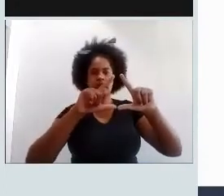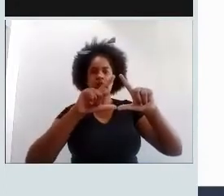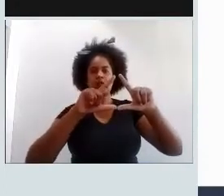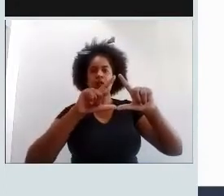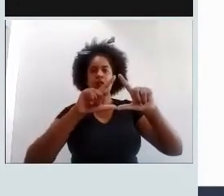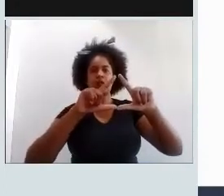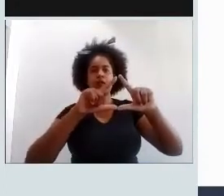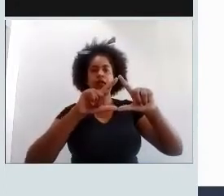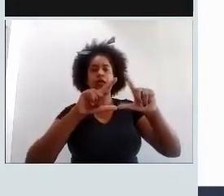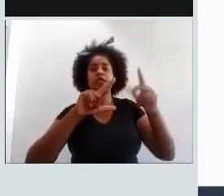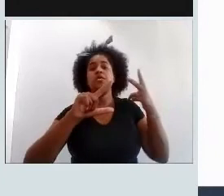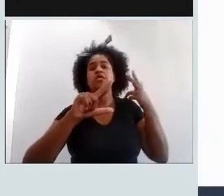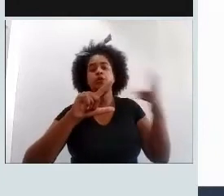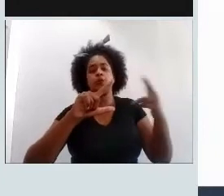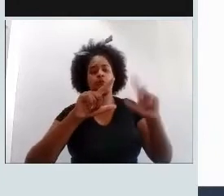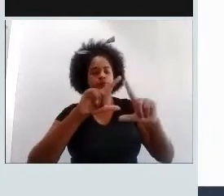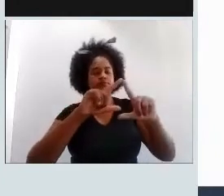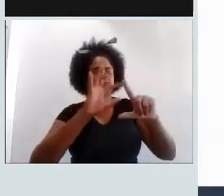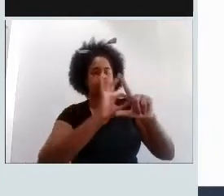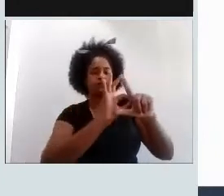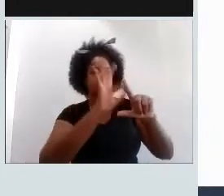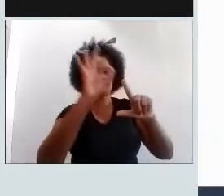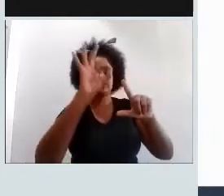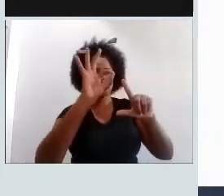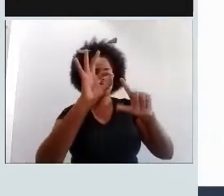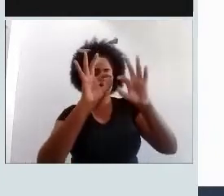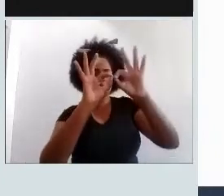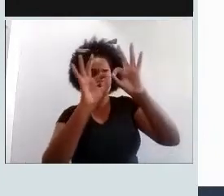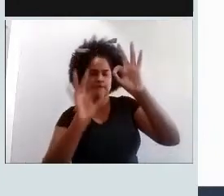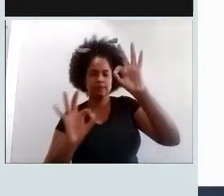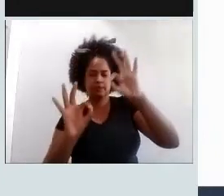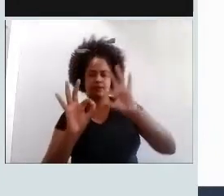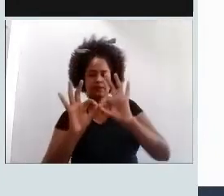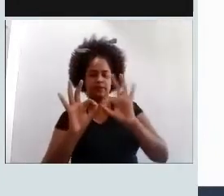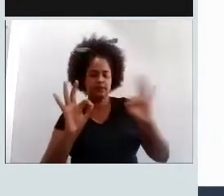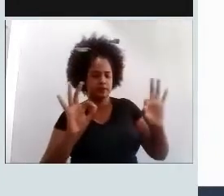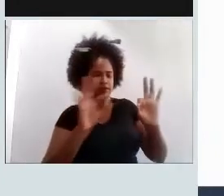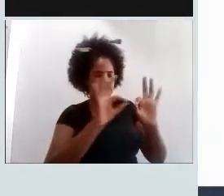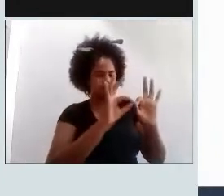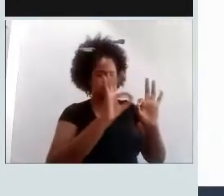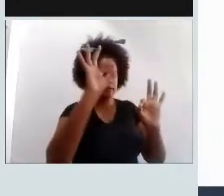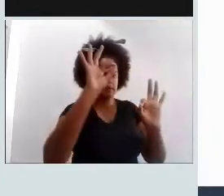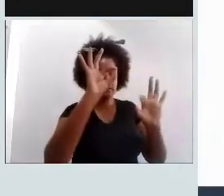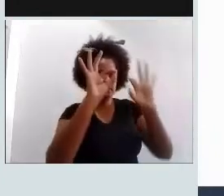são iguais. Todos. Eles têm a mesma medida,